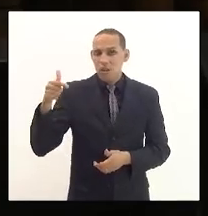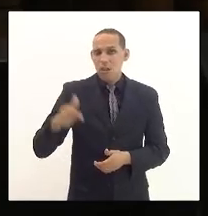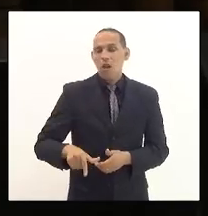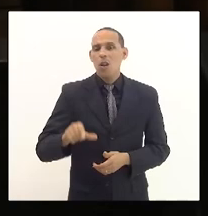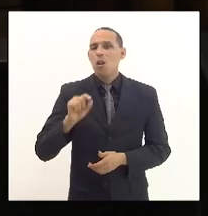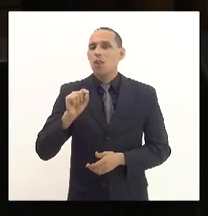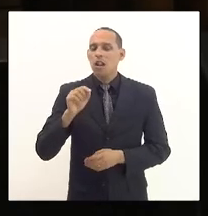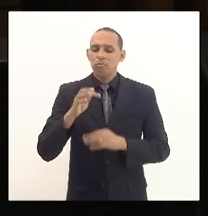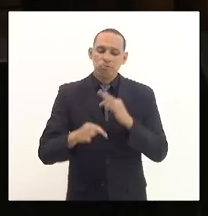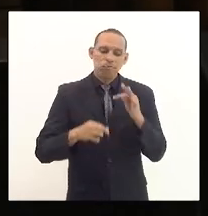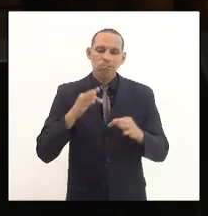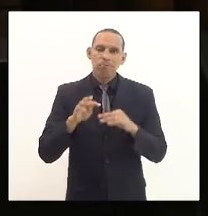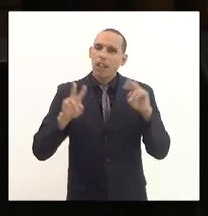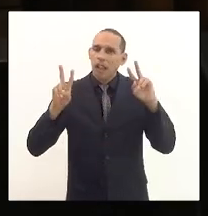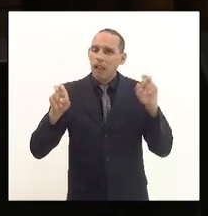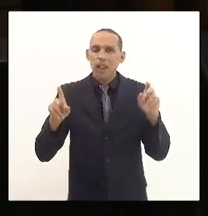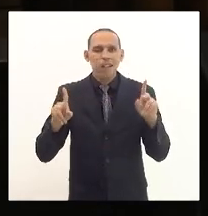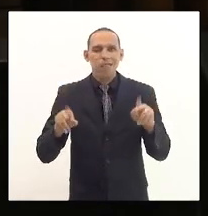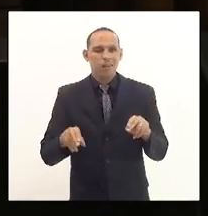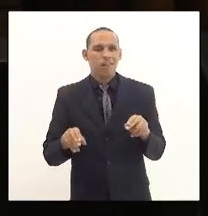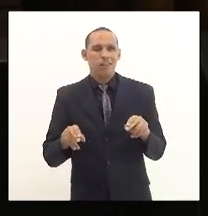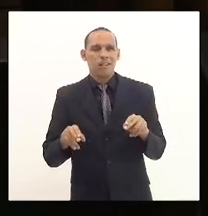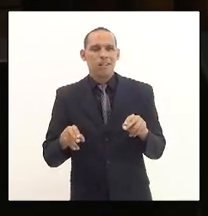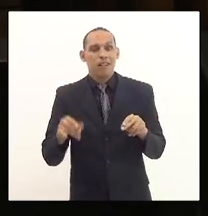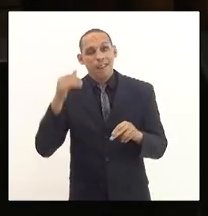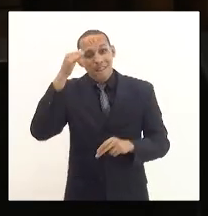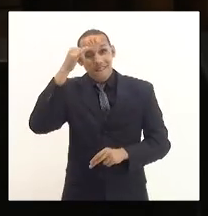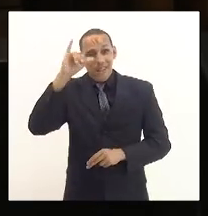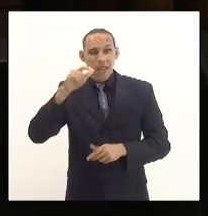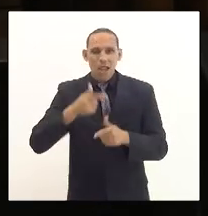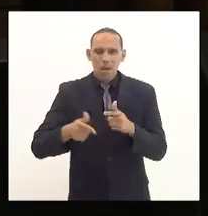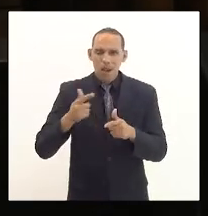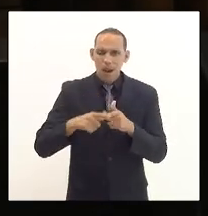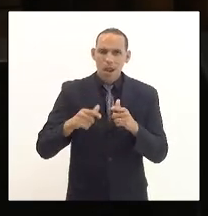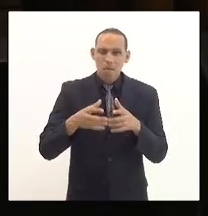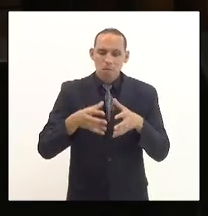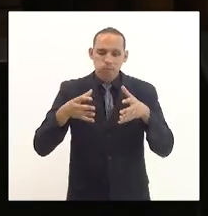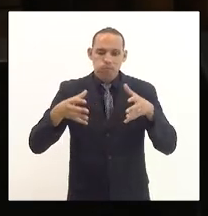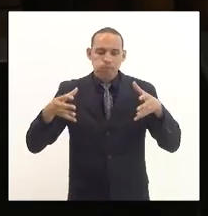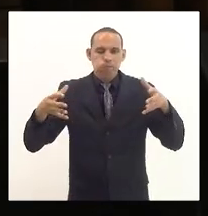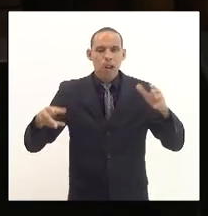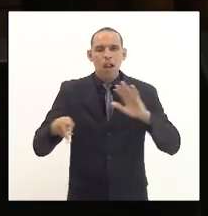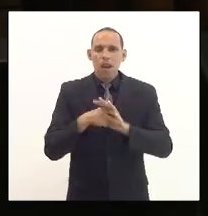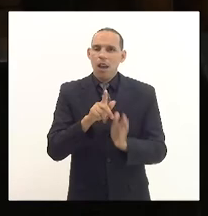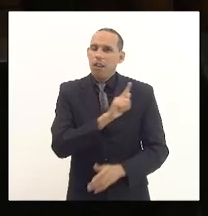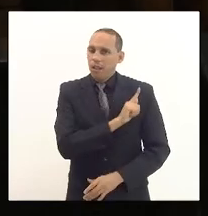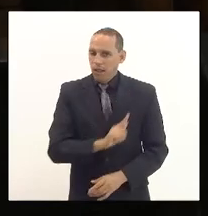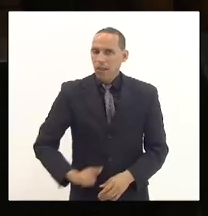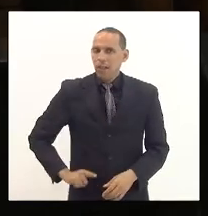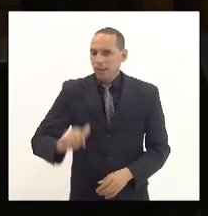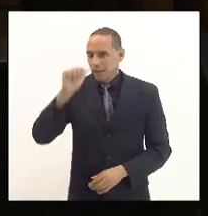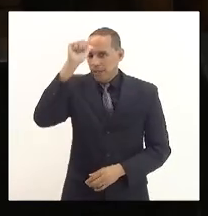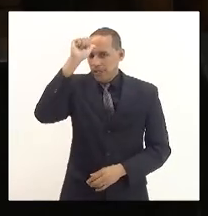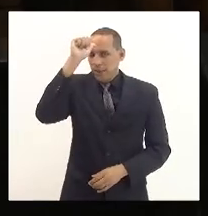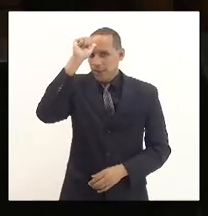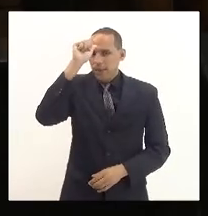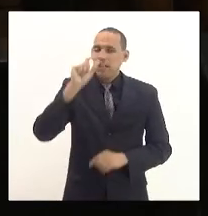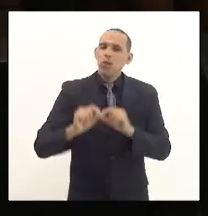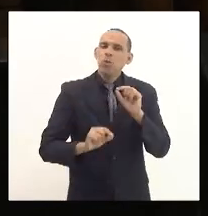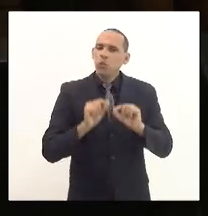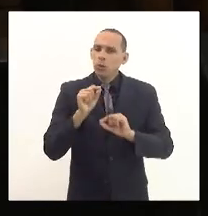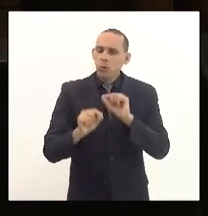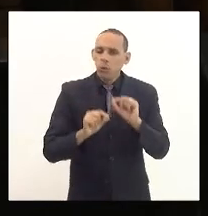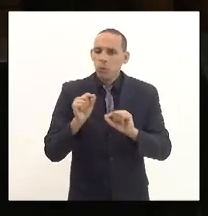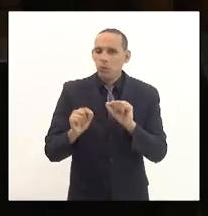para tratar desse tema para evitar problemas maior o governador Cláudio Castro que